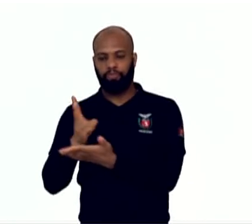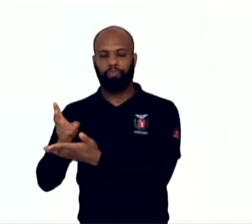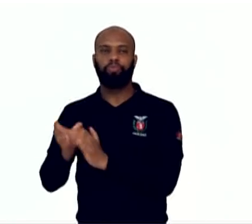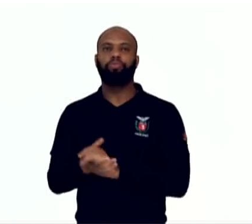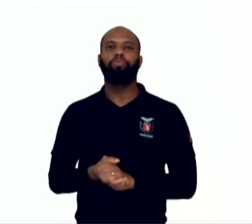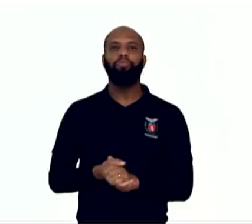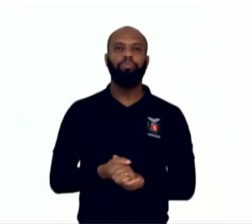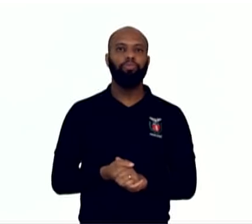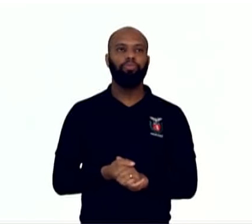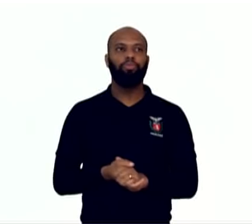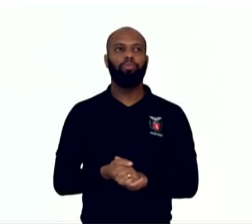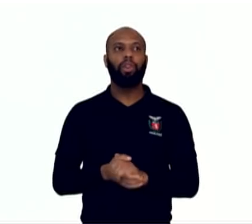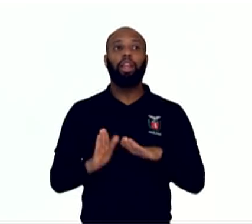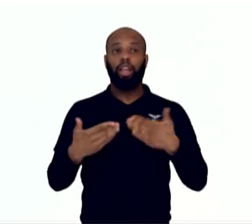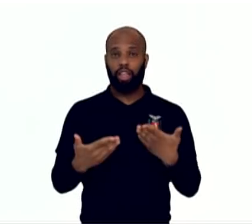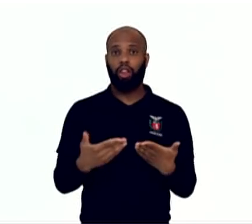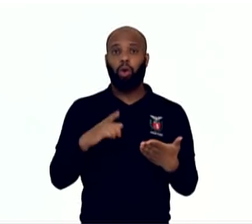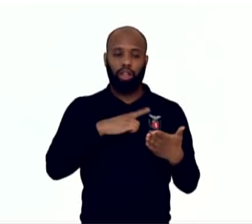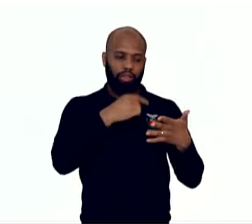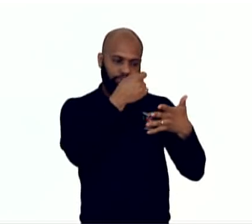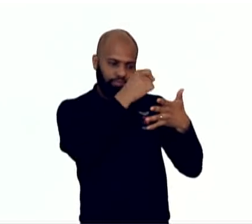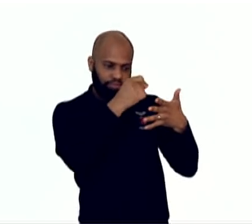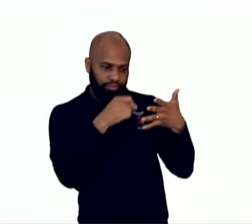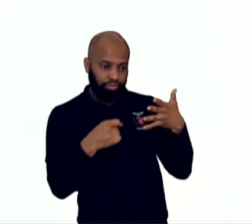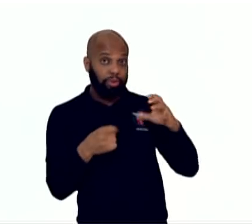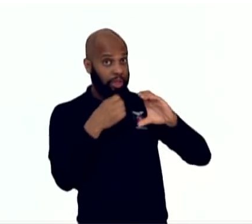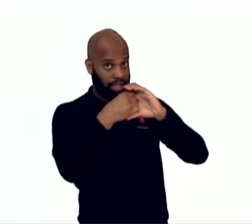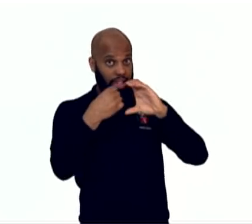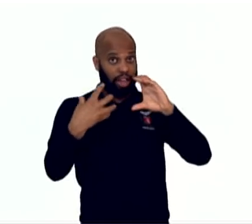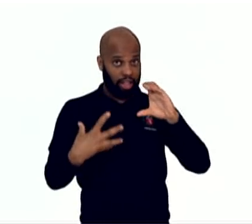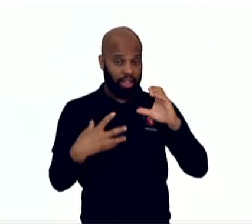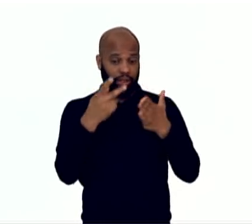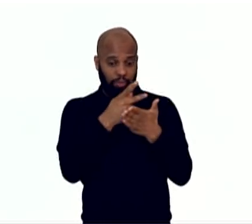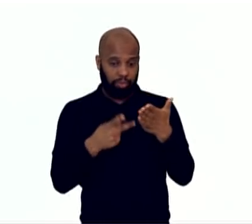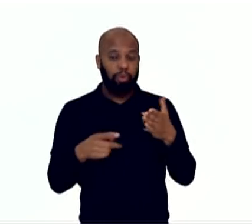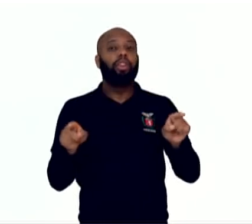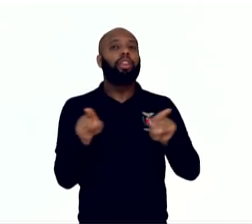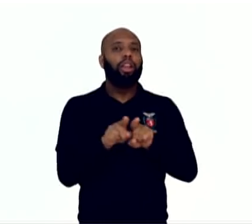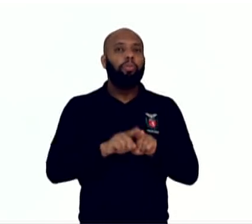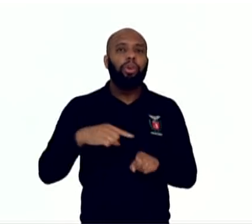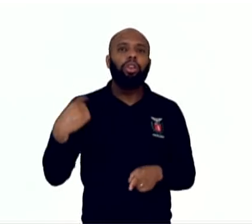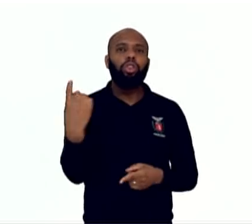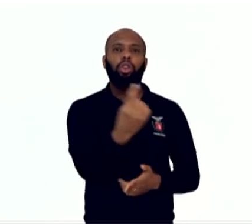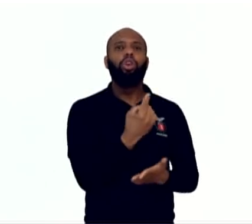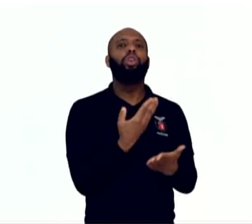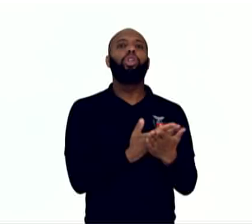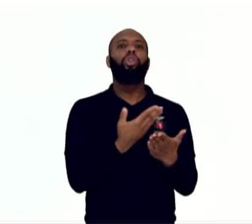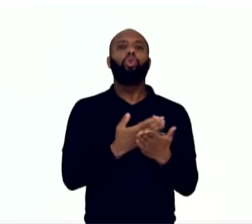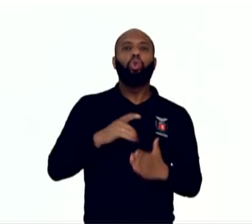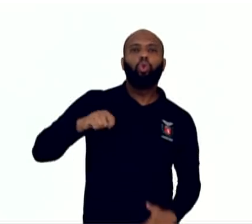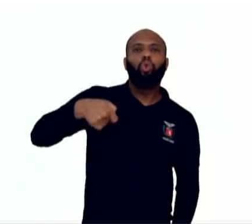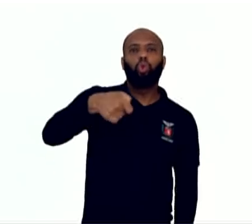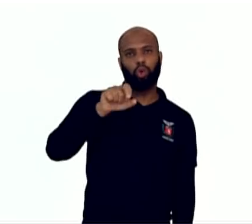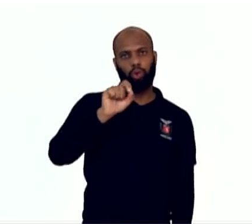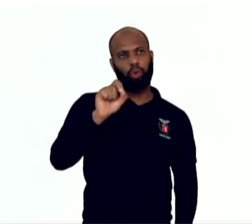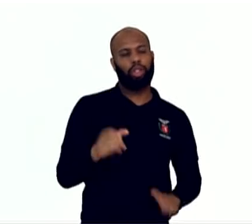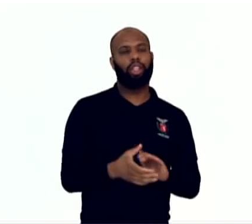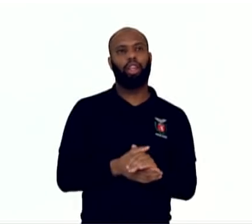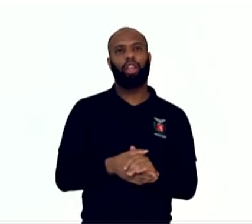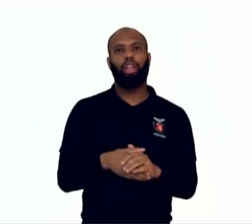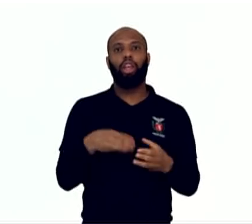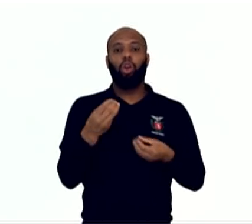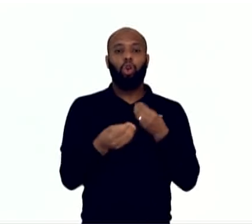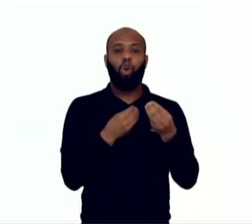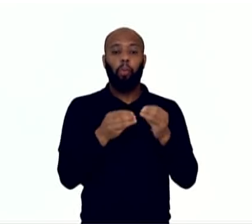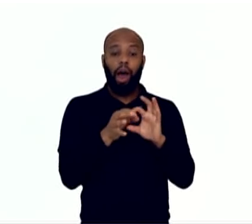Então, vamos lá. Então, além desses elementos, nós conhecemos também sobre a licença